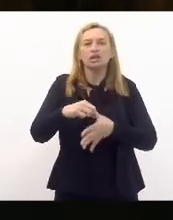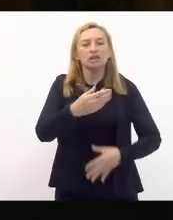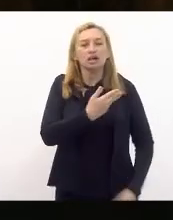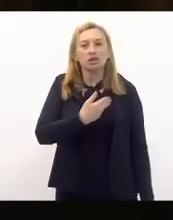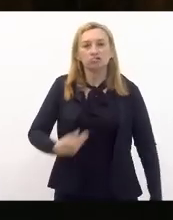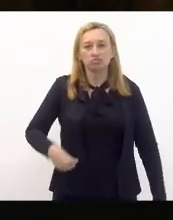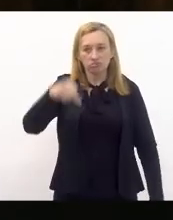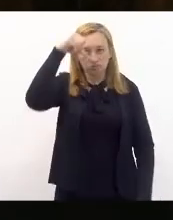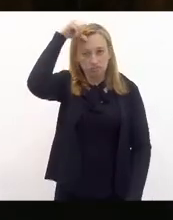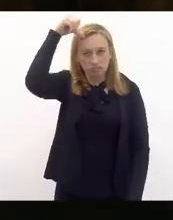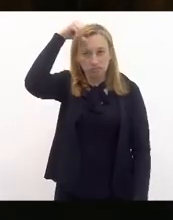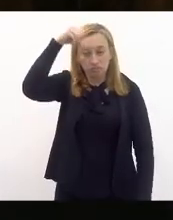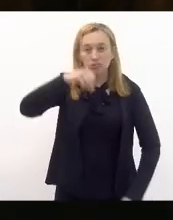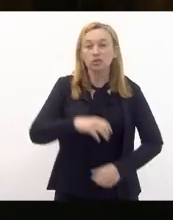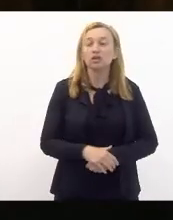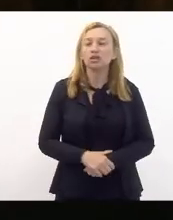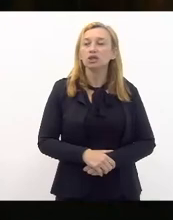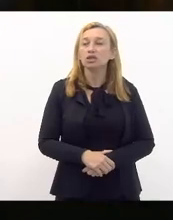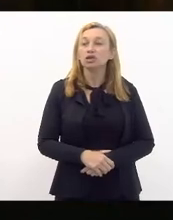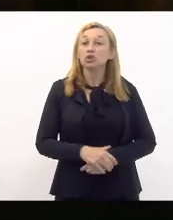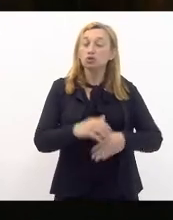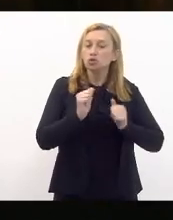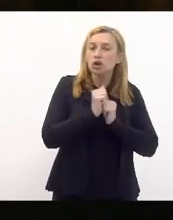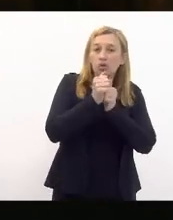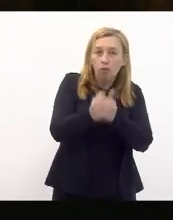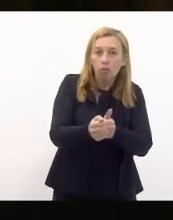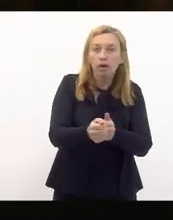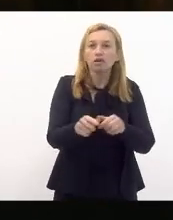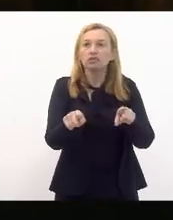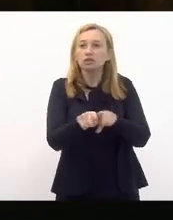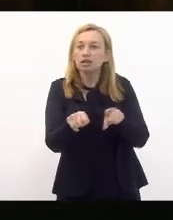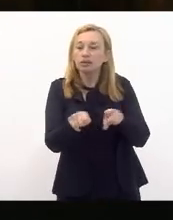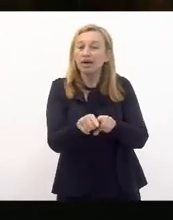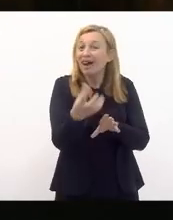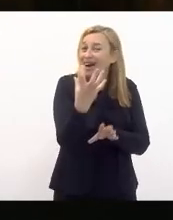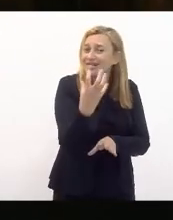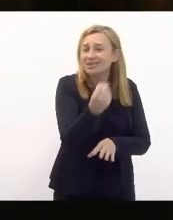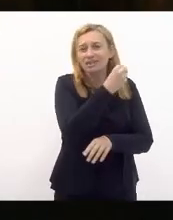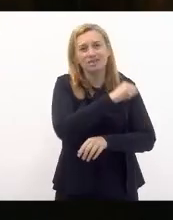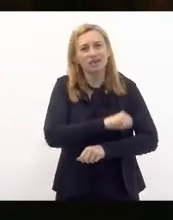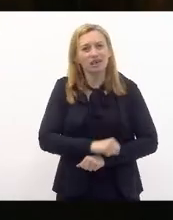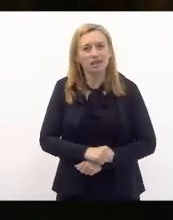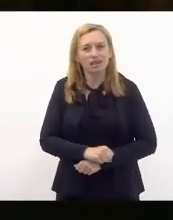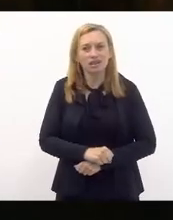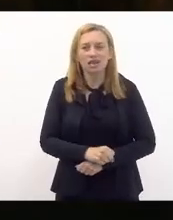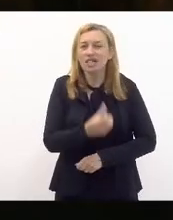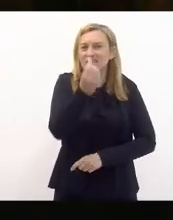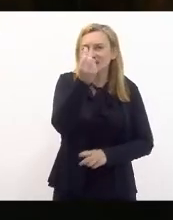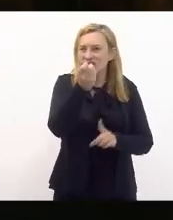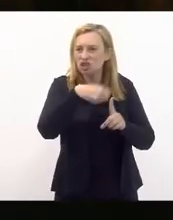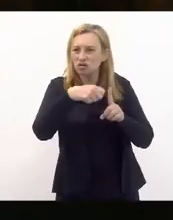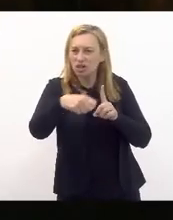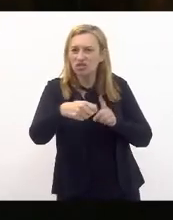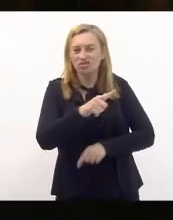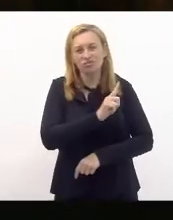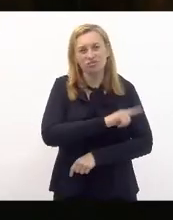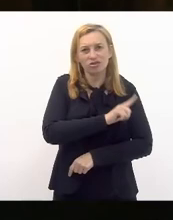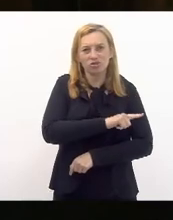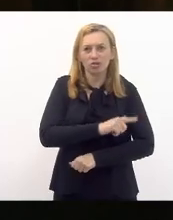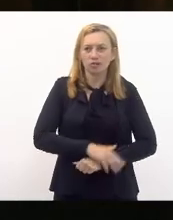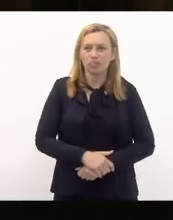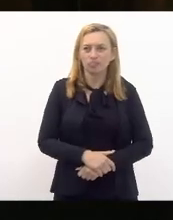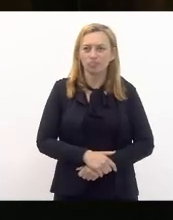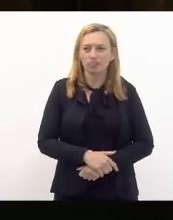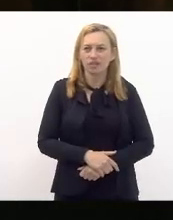conhecendo as orientações daqueles que o acompanham aceitar que em seis meses de gestão